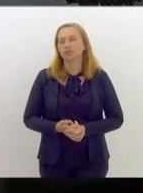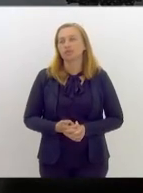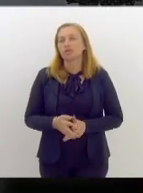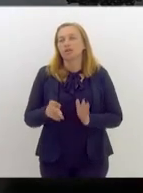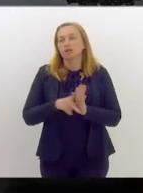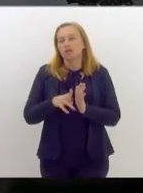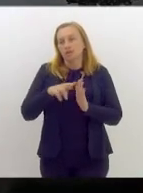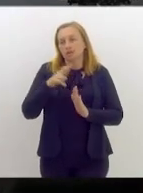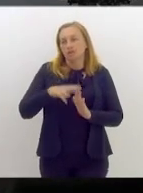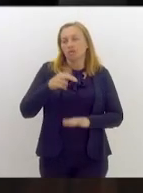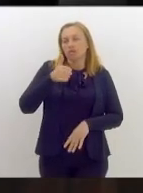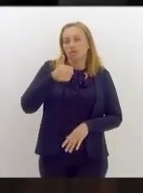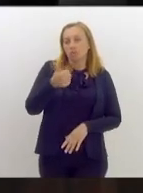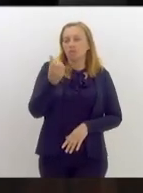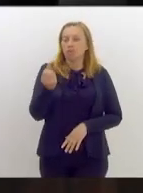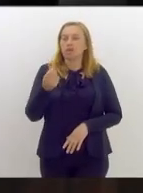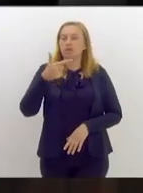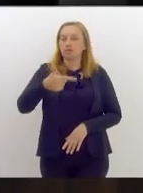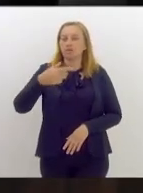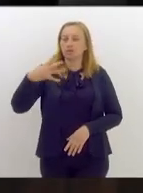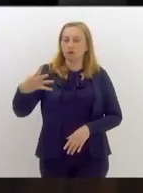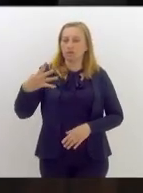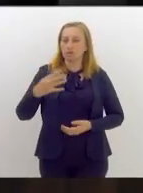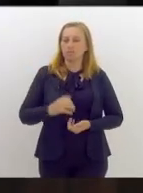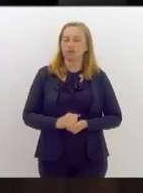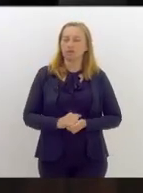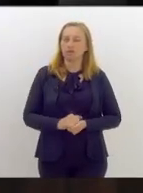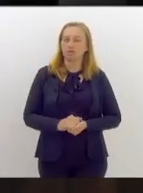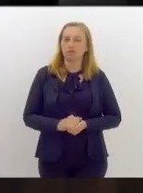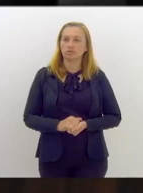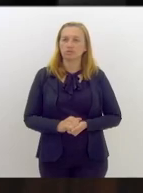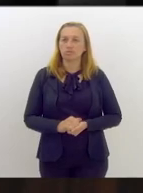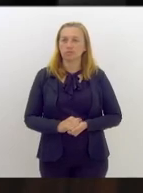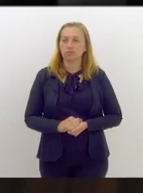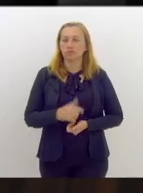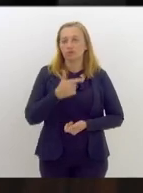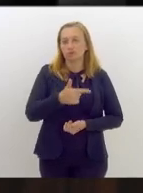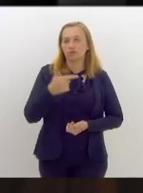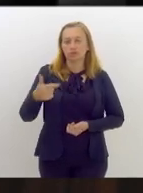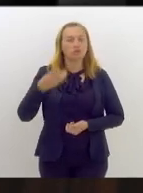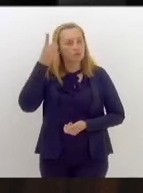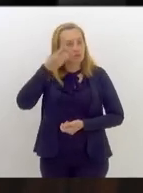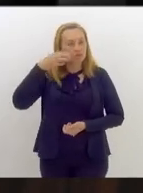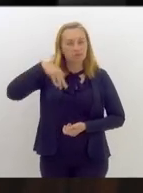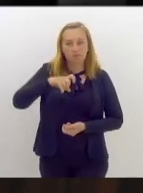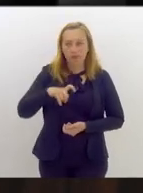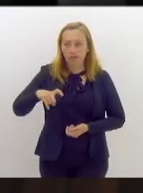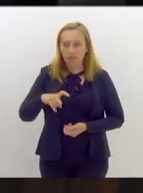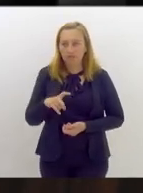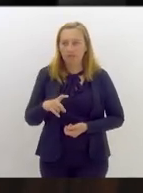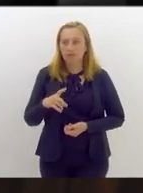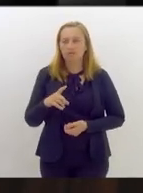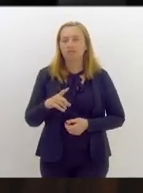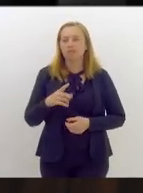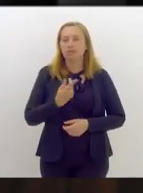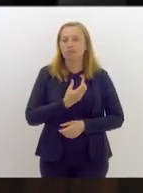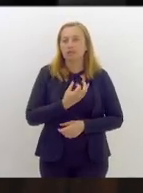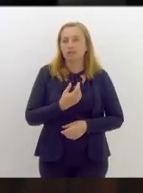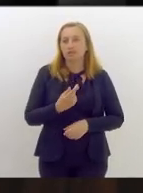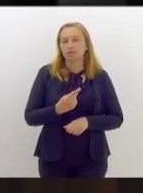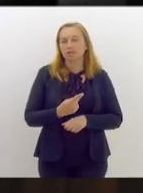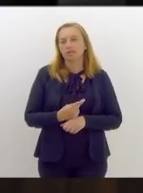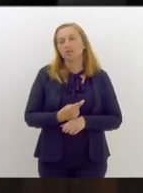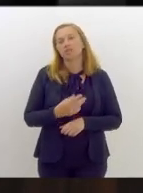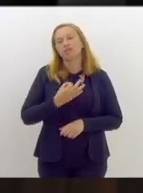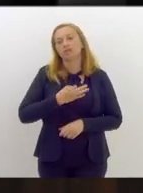Projeto de resolução 1624, de autoria 22, de autoria do deputado Max Lemos, concede medalha de tiradentes respectivo diploma ao doutor